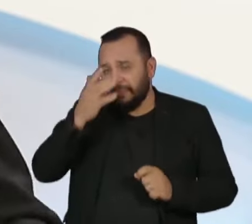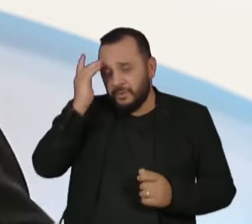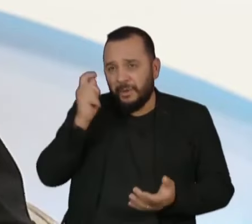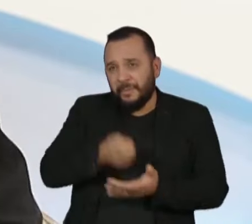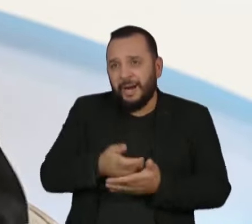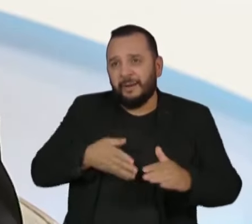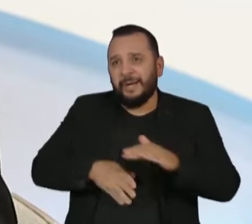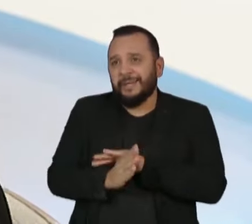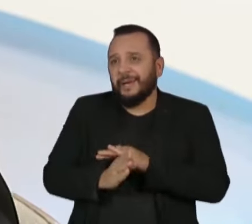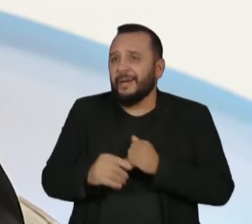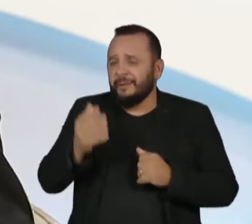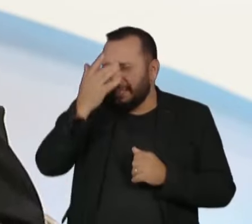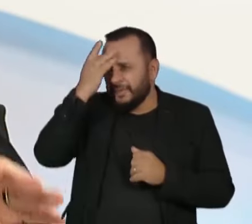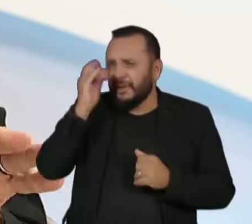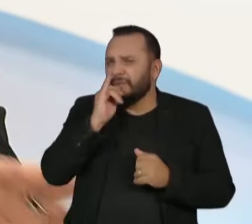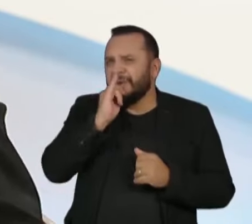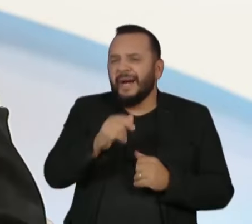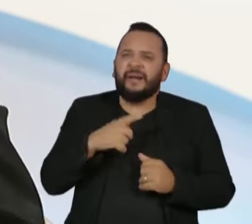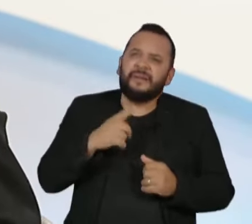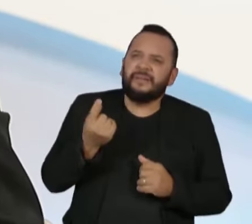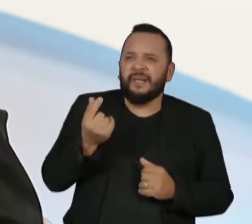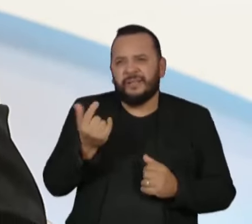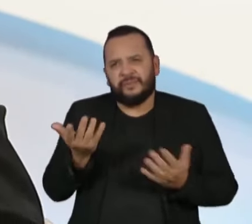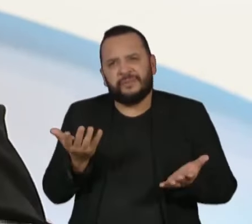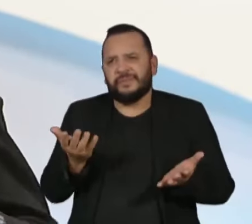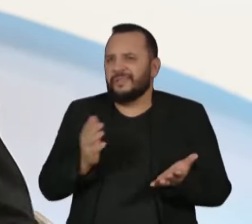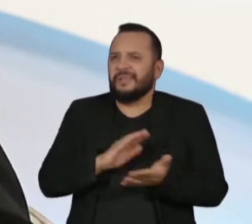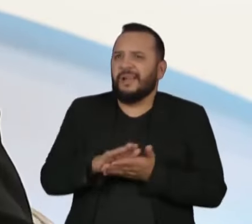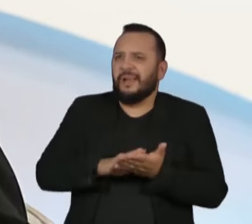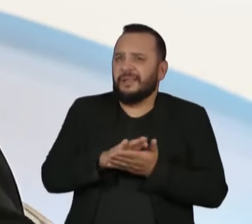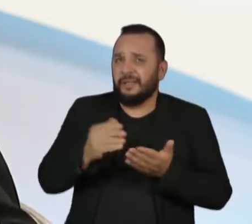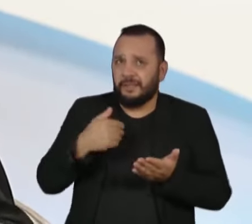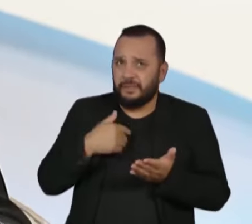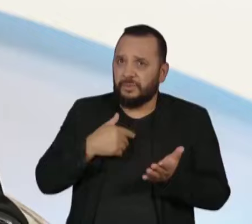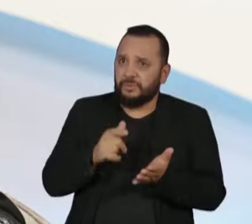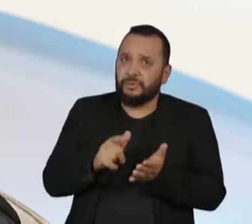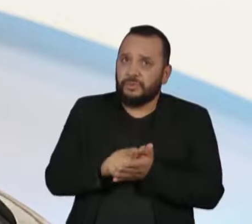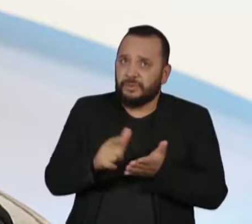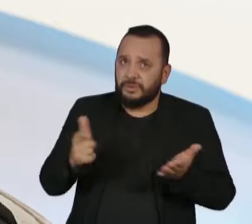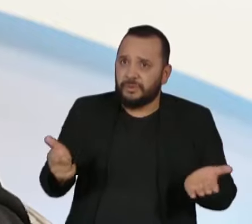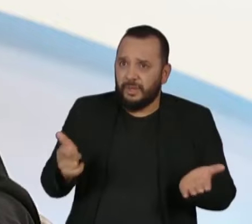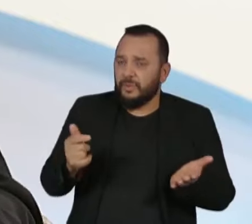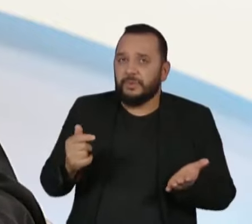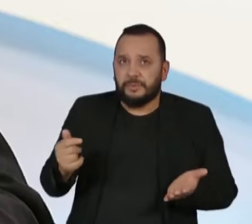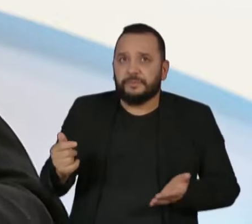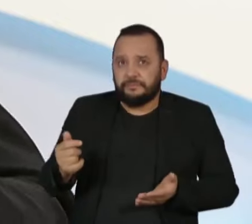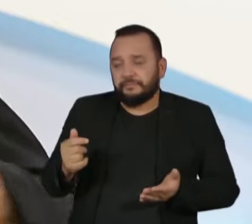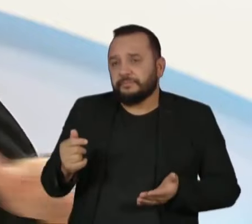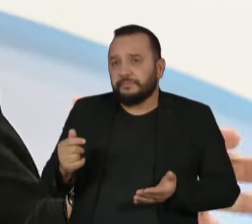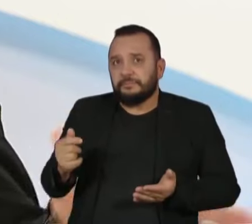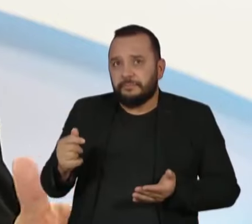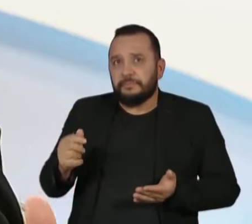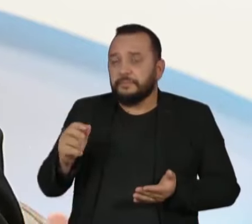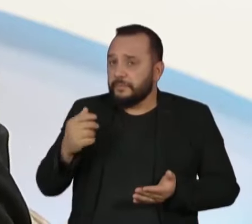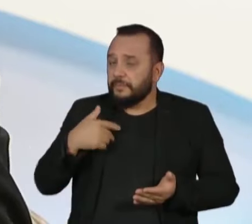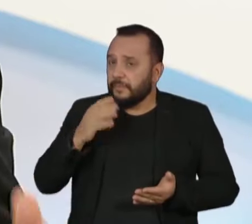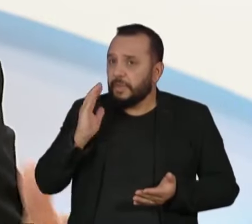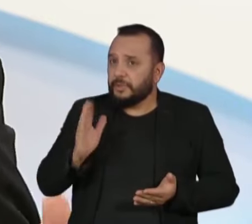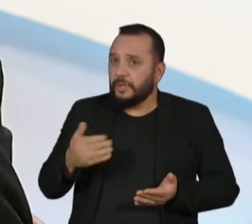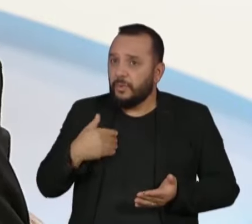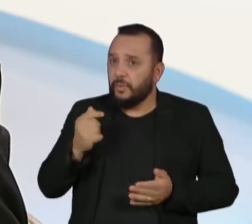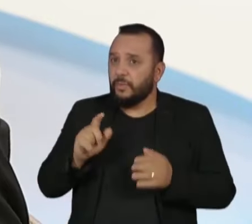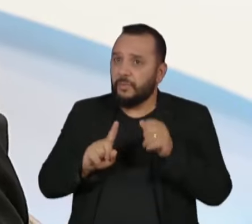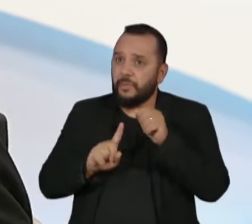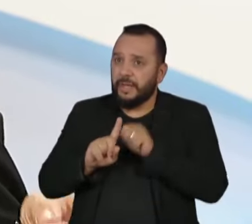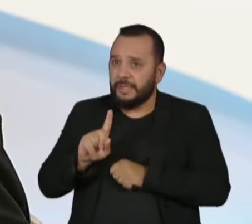de preço de futebol. Eu abri o jornal, eu não costumo frequentar estádio de futebol, mas eu abri o jornal durante um